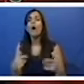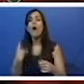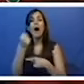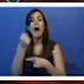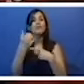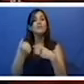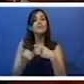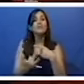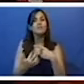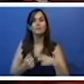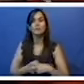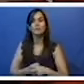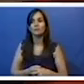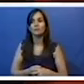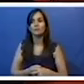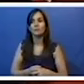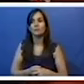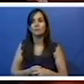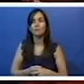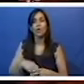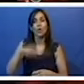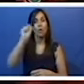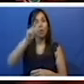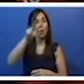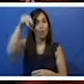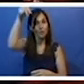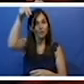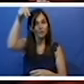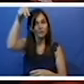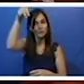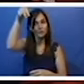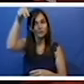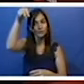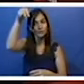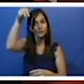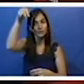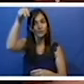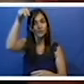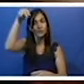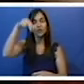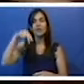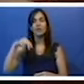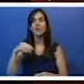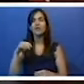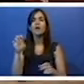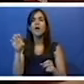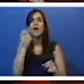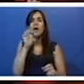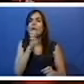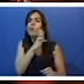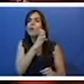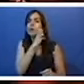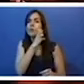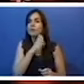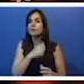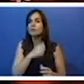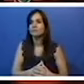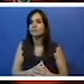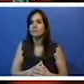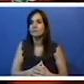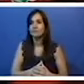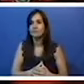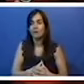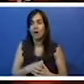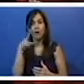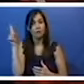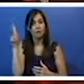indica a distância entre o Polo Norte e o Equador percebam Tchau já